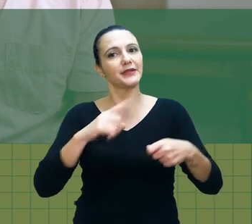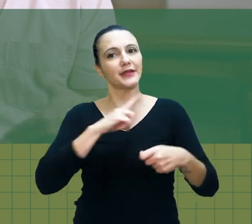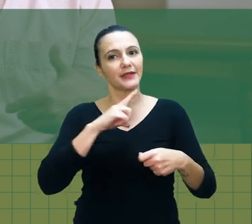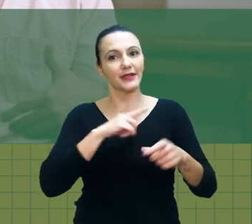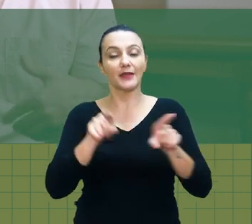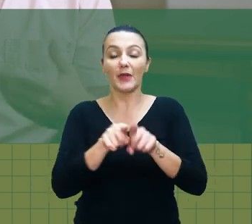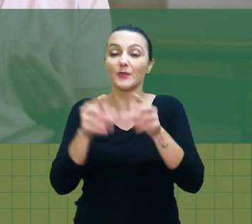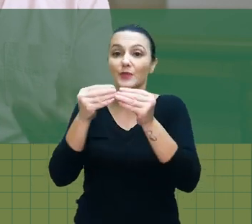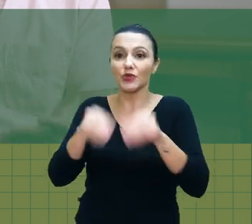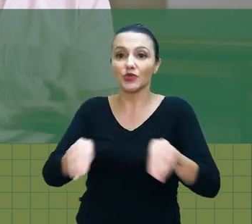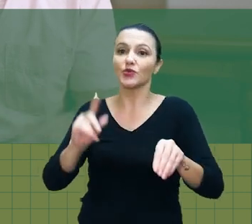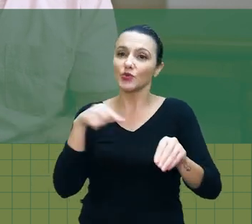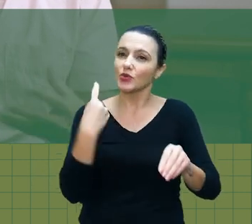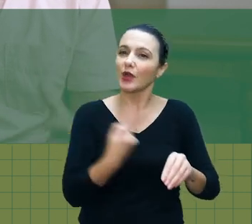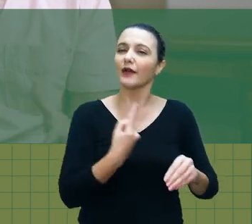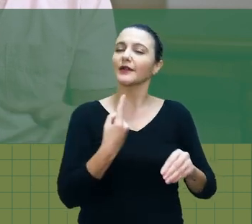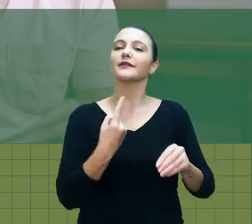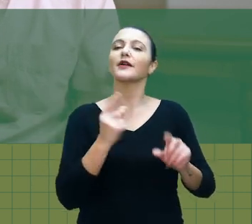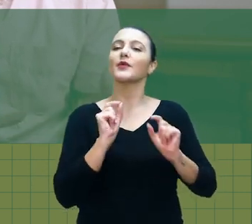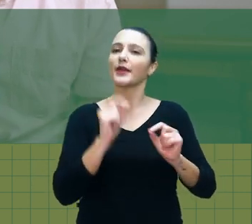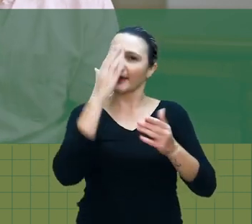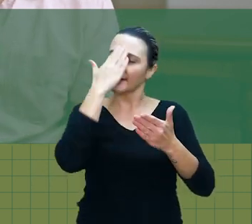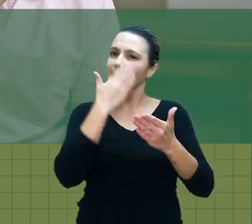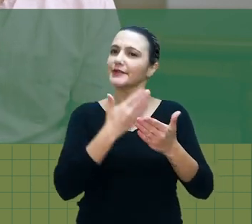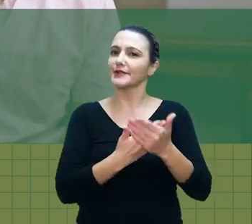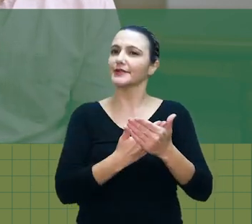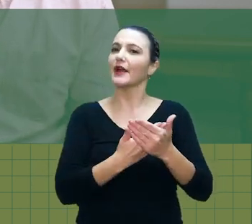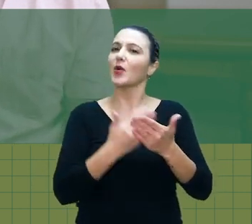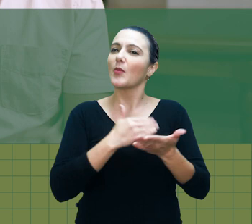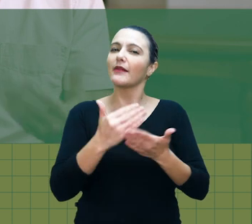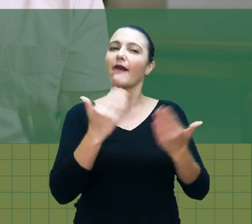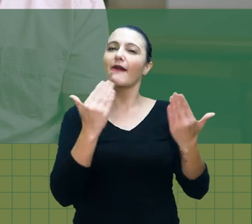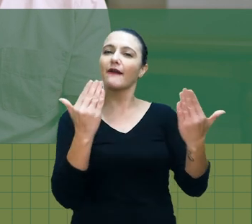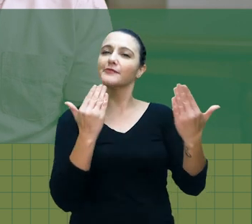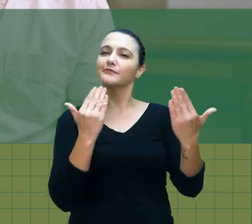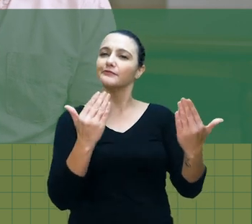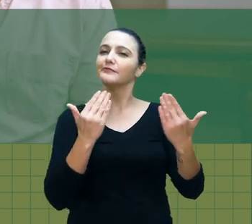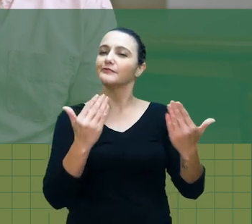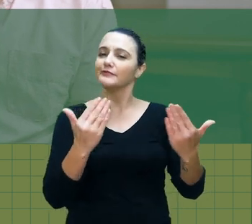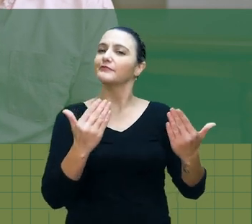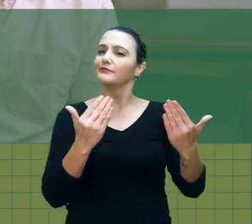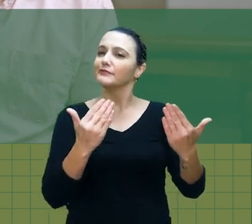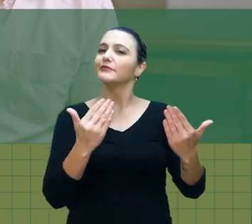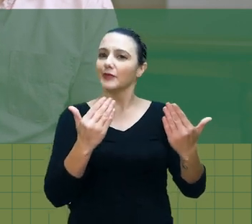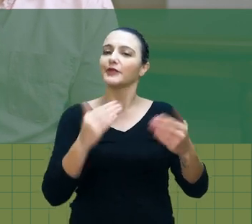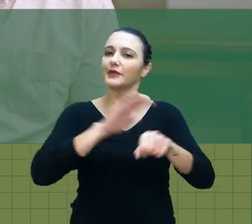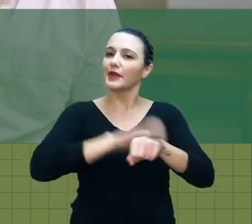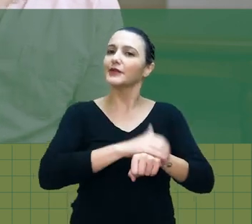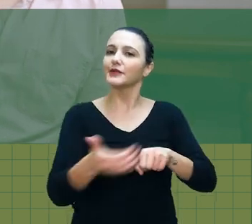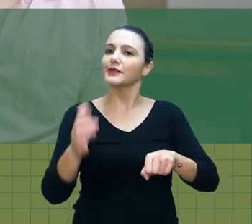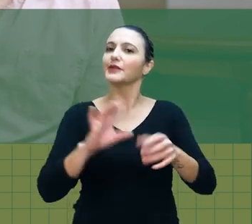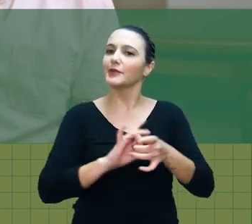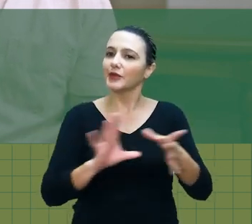a nossa crença, a credibilidade das instituições democráticas, a começar pela própria instituição